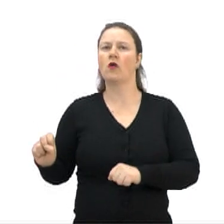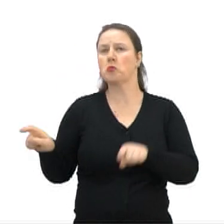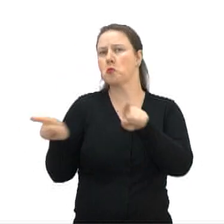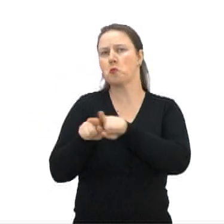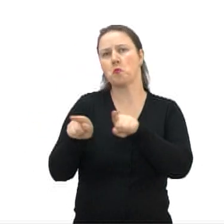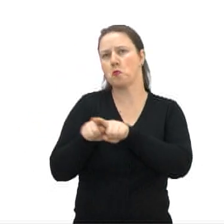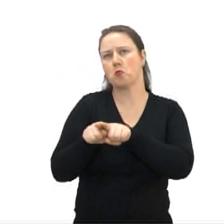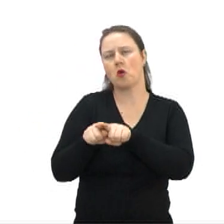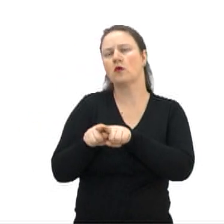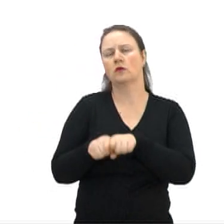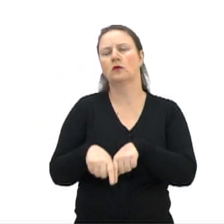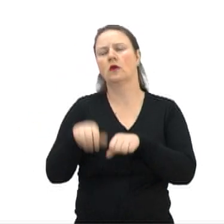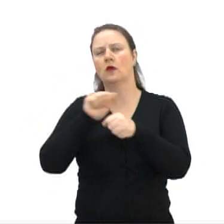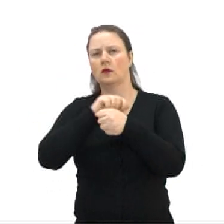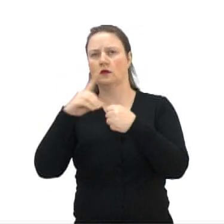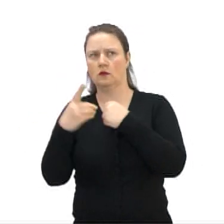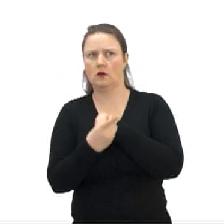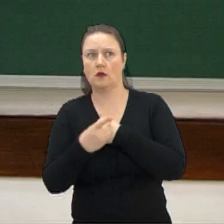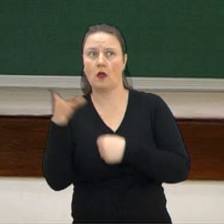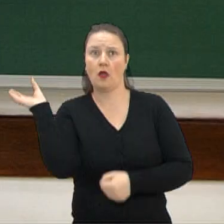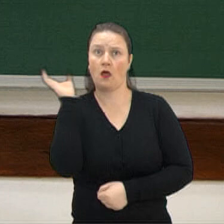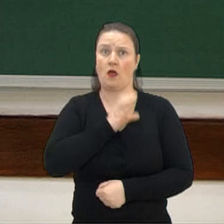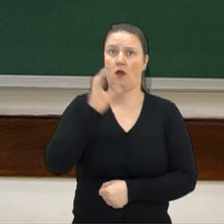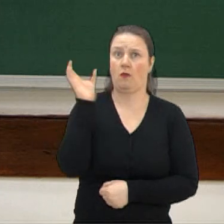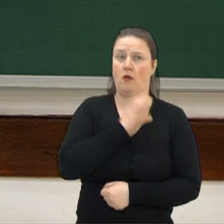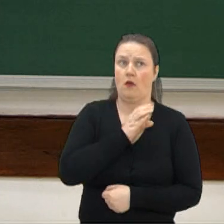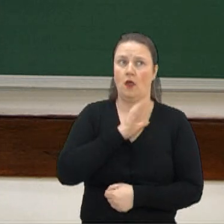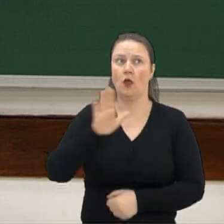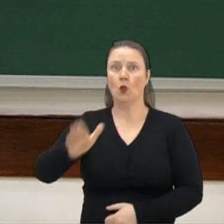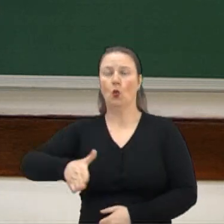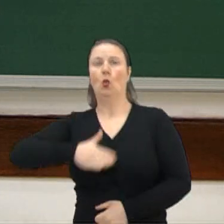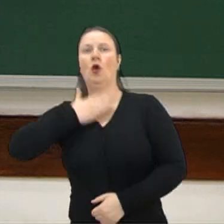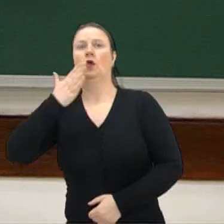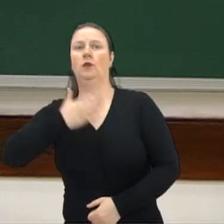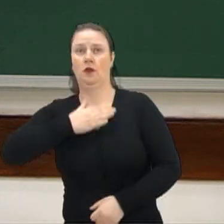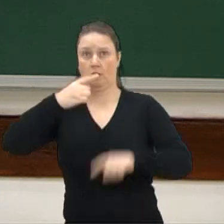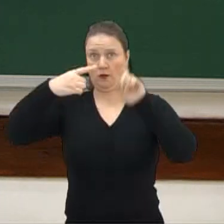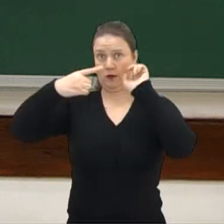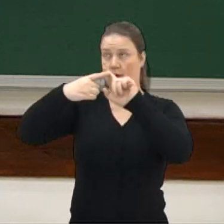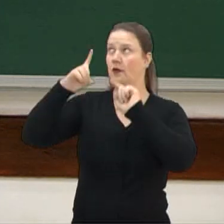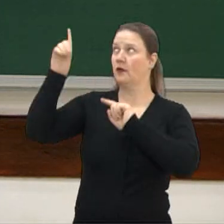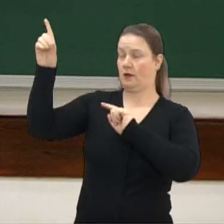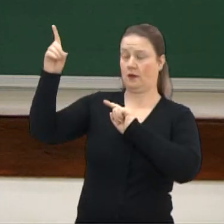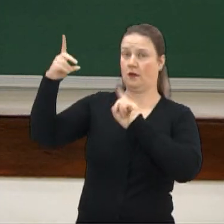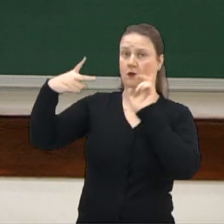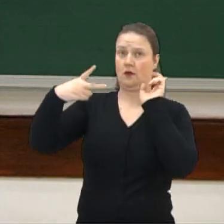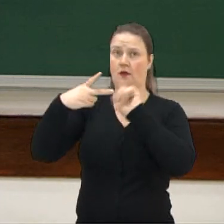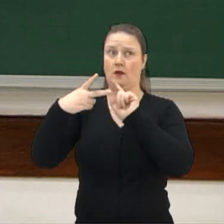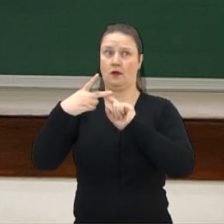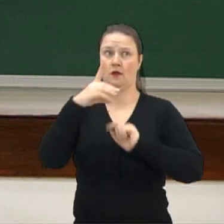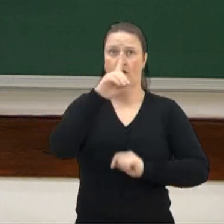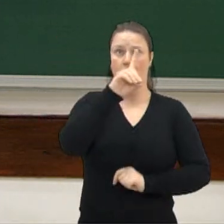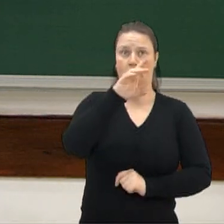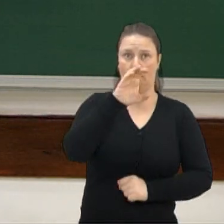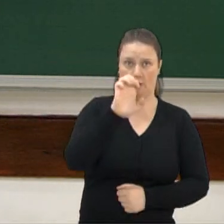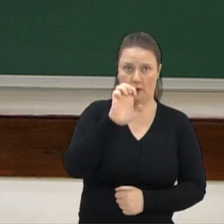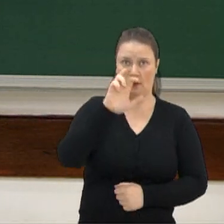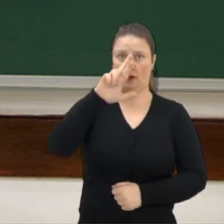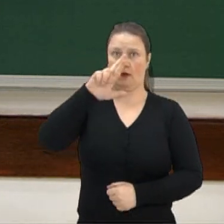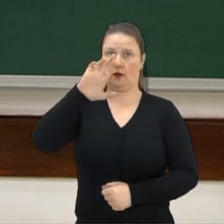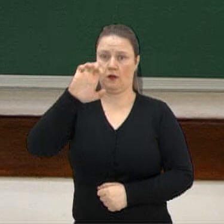vocês. Às pressas, de repente, lembrando que de repente escrito separado, olhem